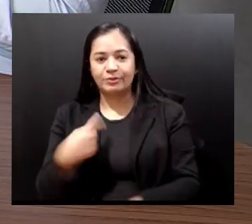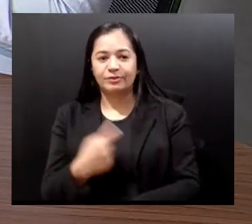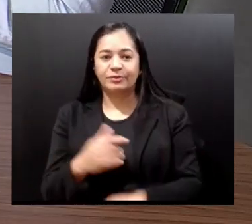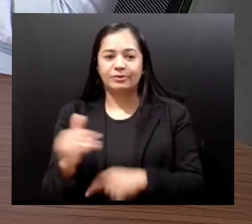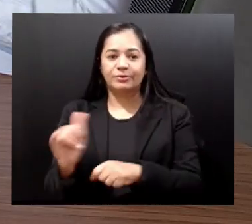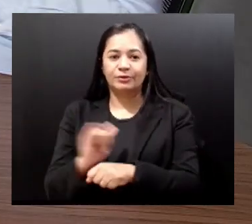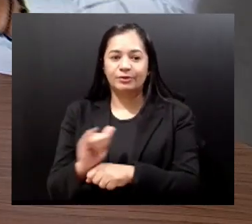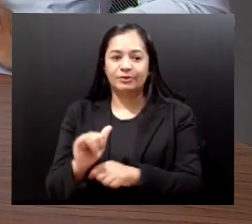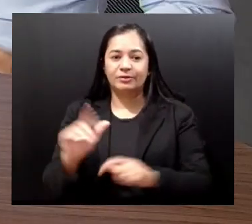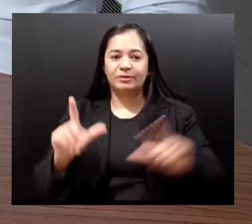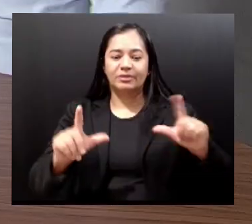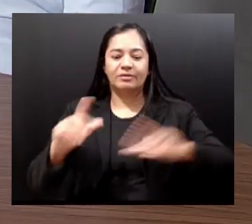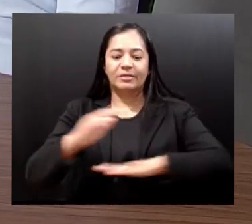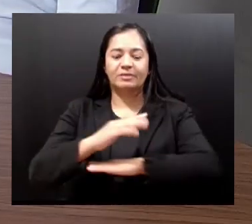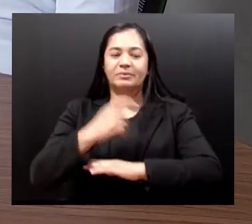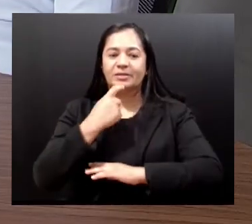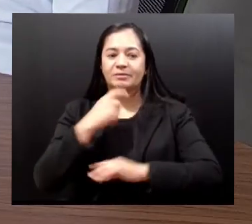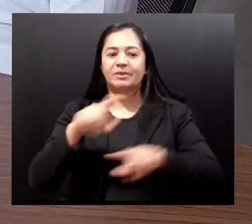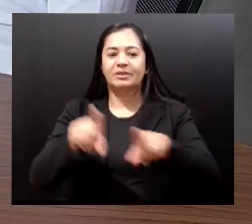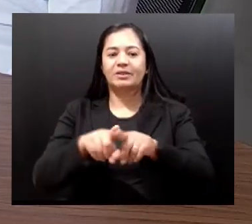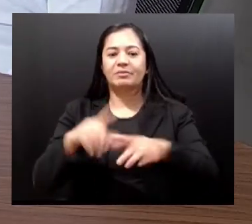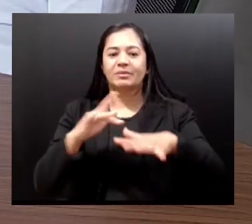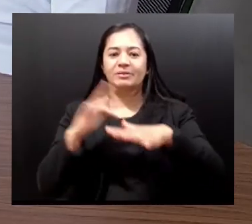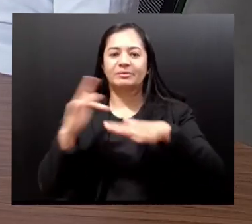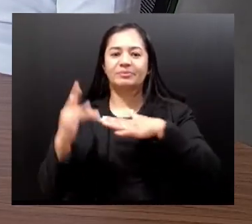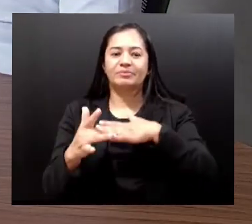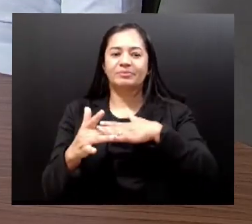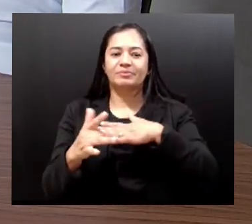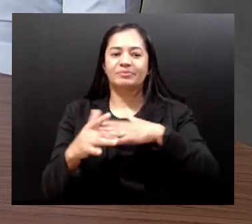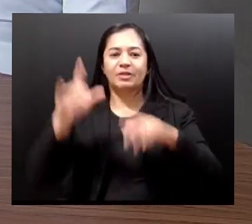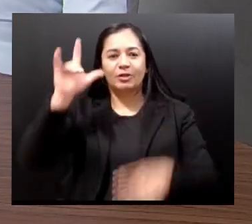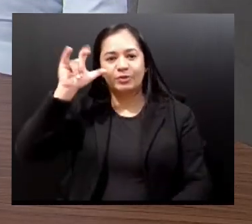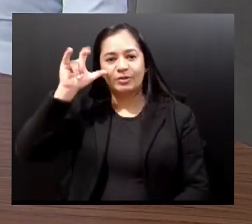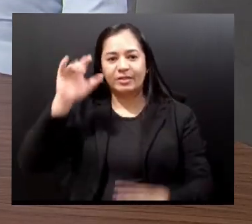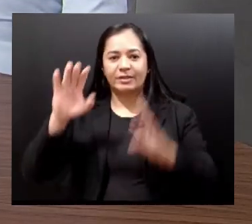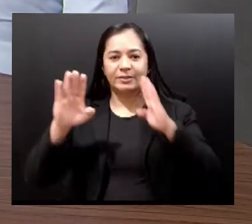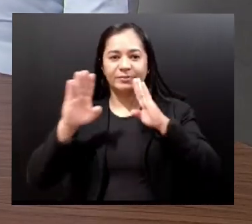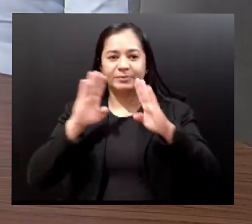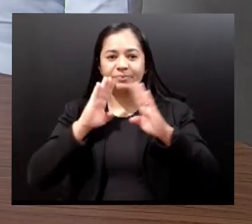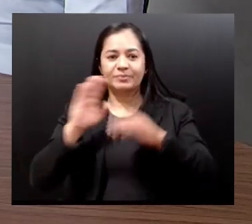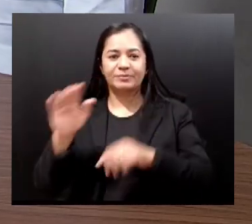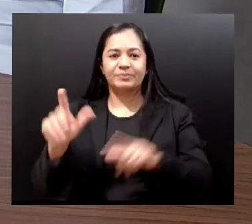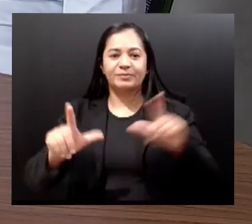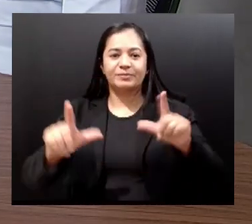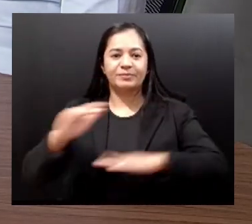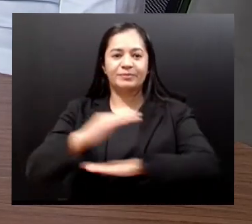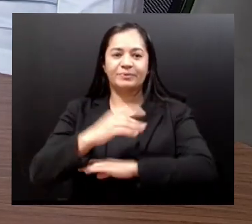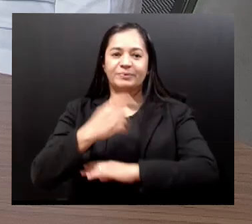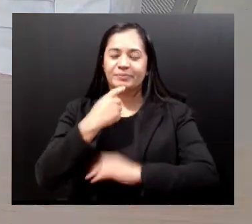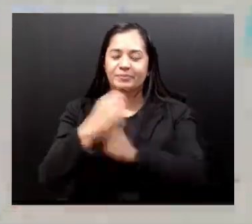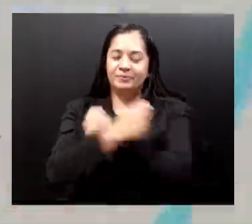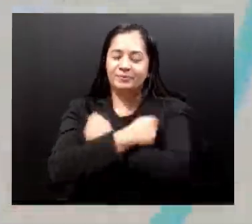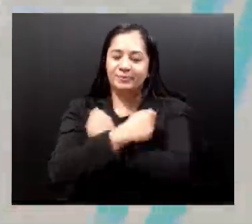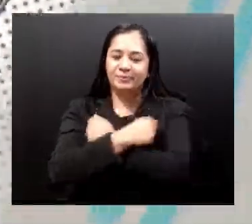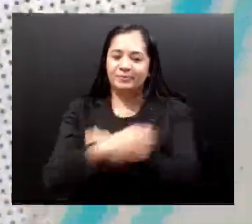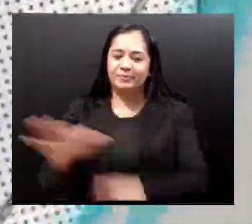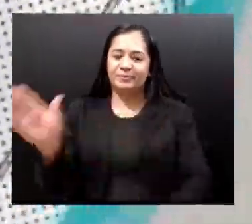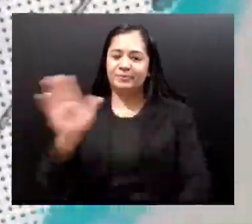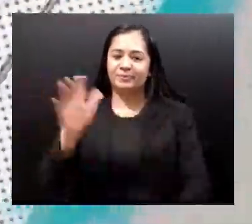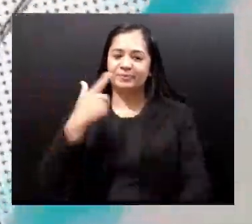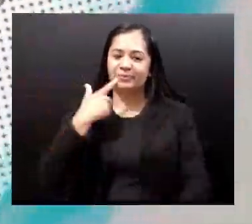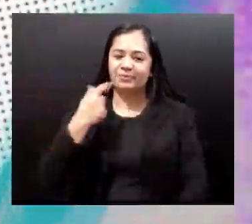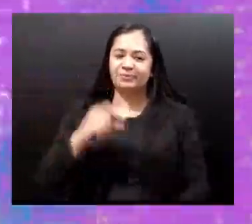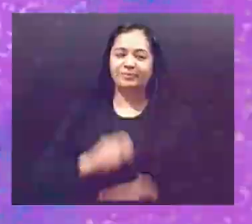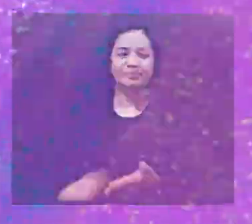e também de nos seguir nas redes sociais, no Instagram e no Facebook TV Câmara Campinas. Um abraço, até o próximo Na Ponta do Lápis.